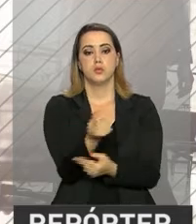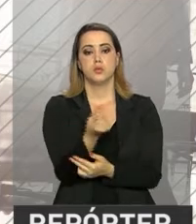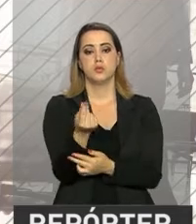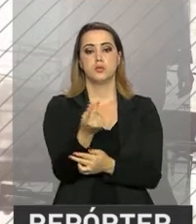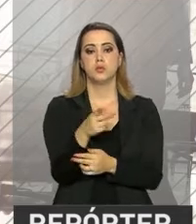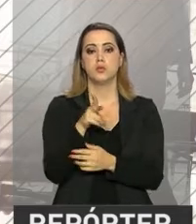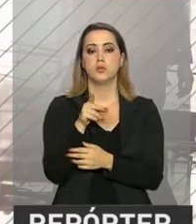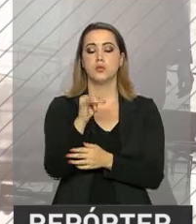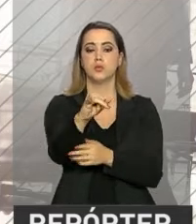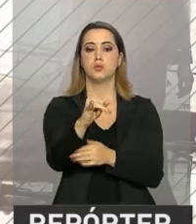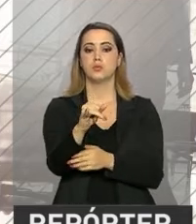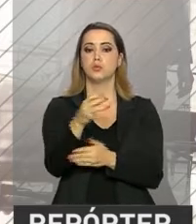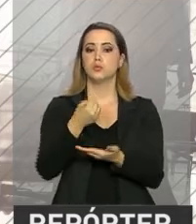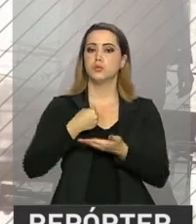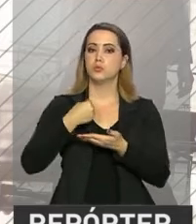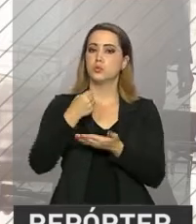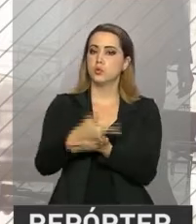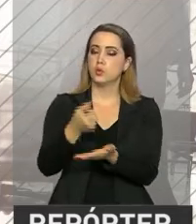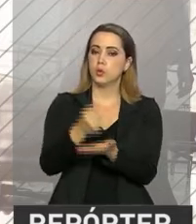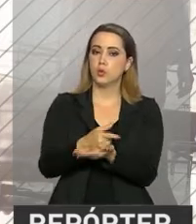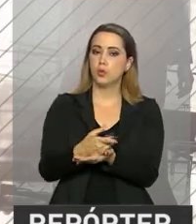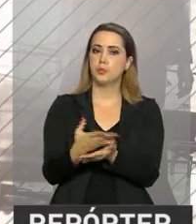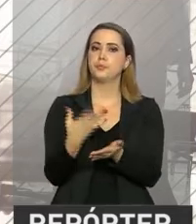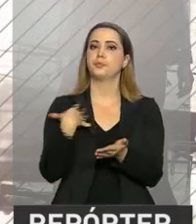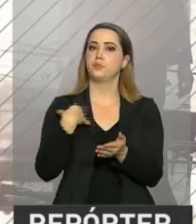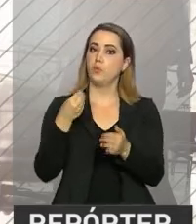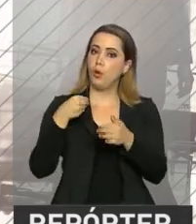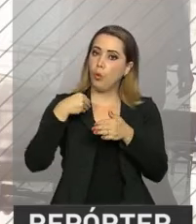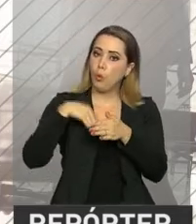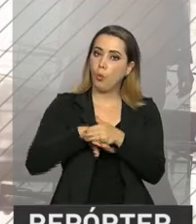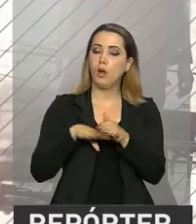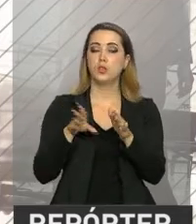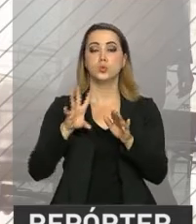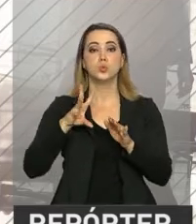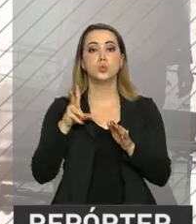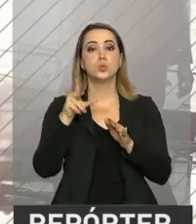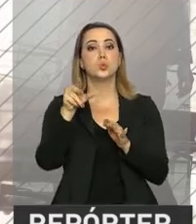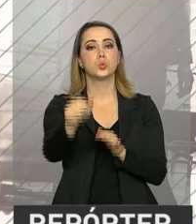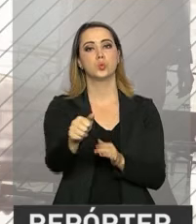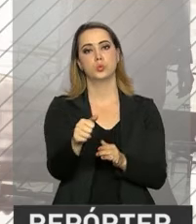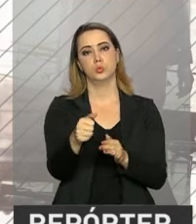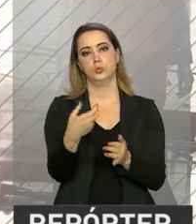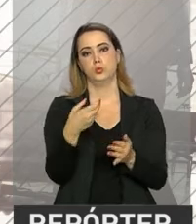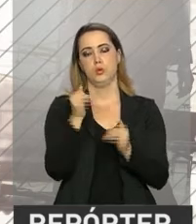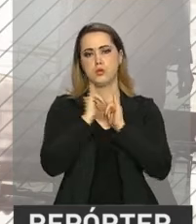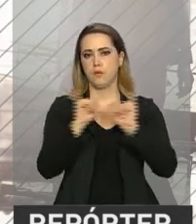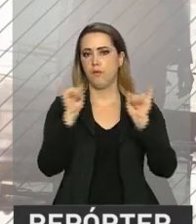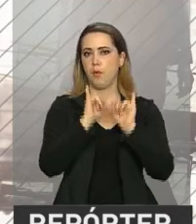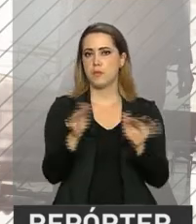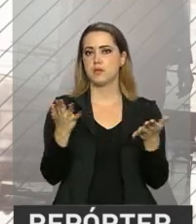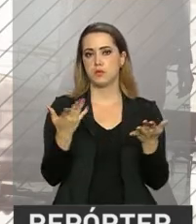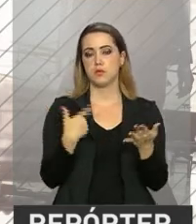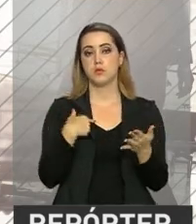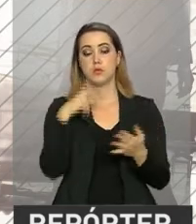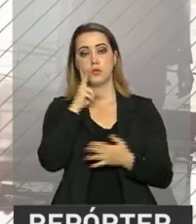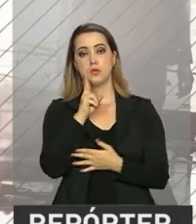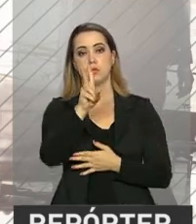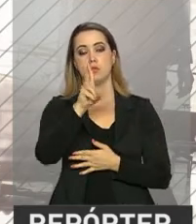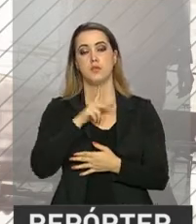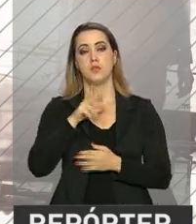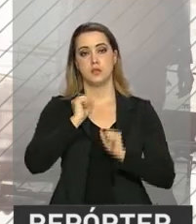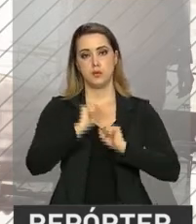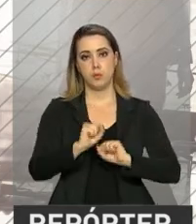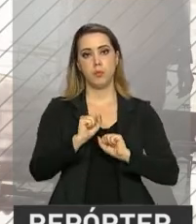da oferta guarde todos os registros de sua compra verifique se o site da empresa possui conexões seguras